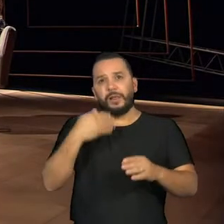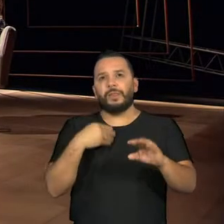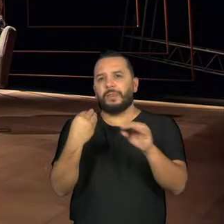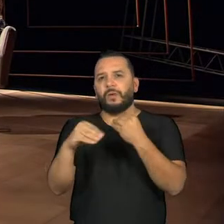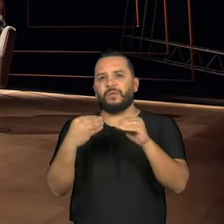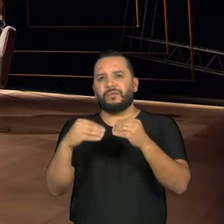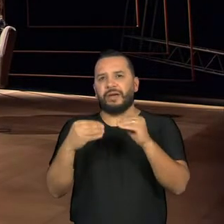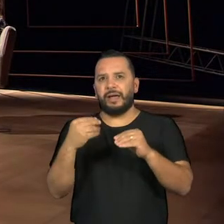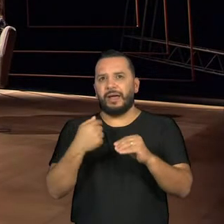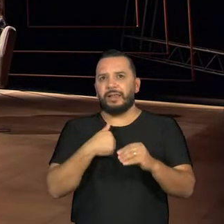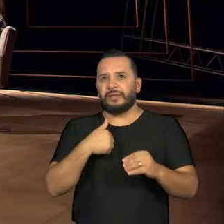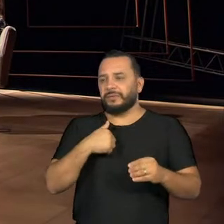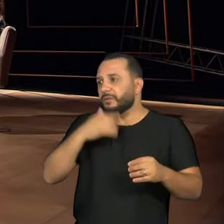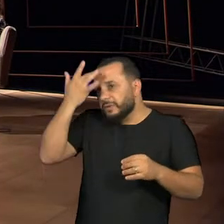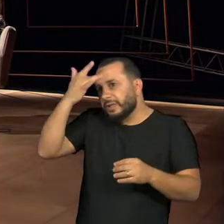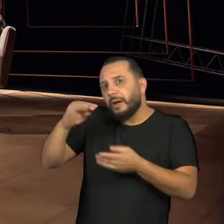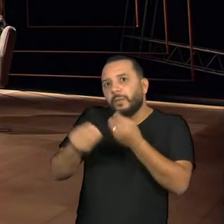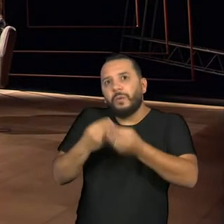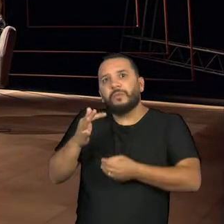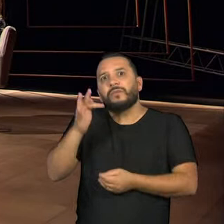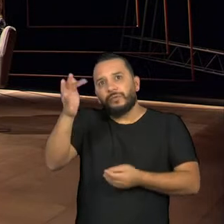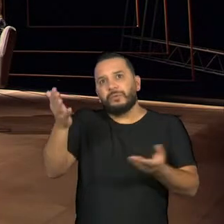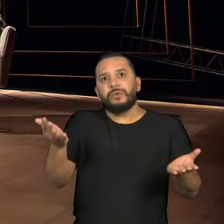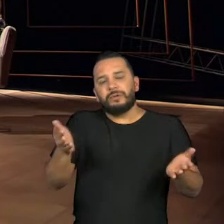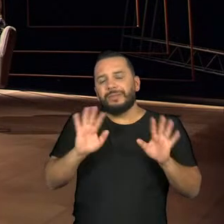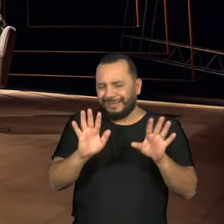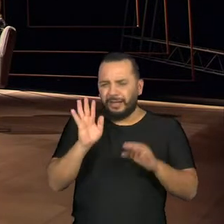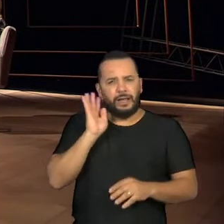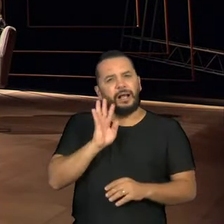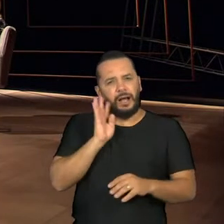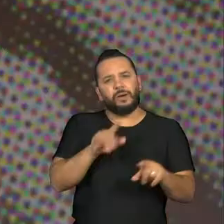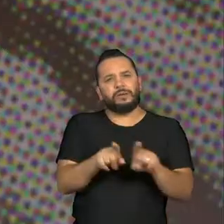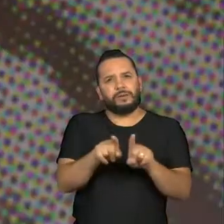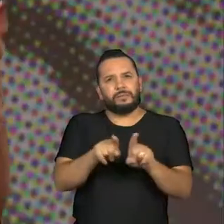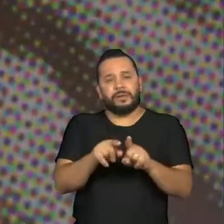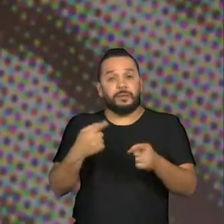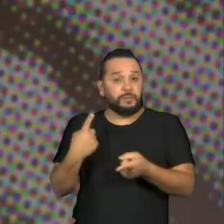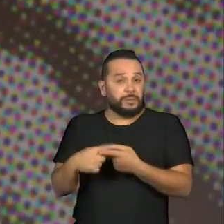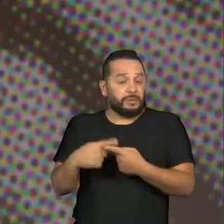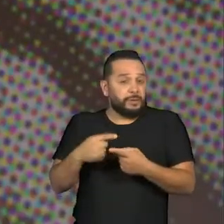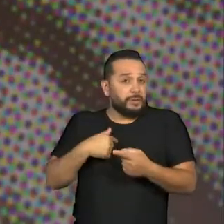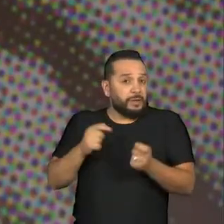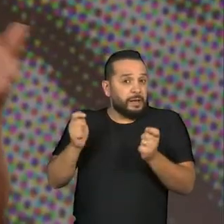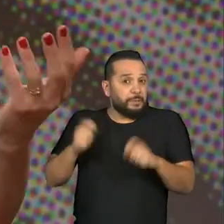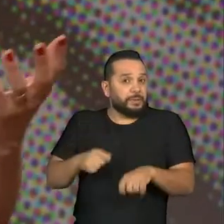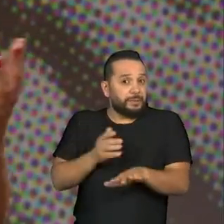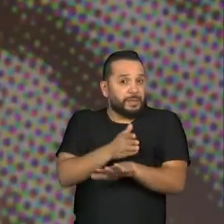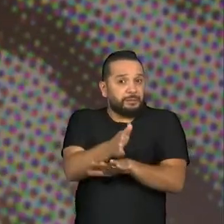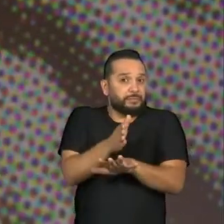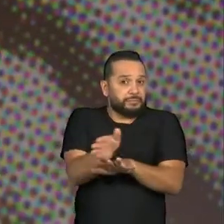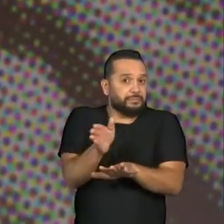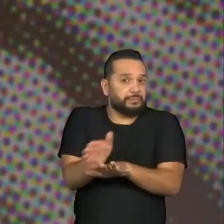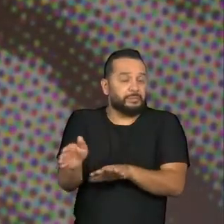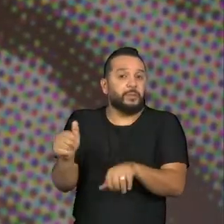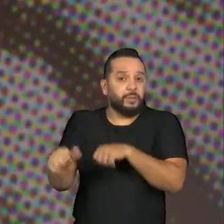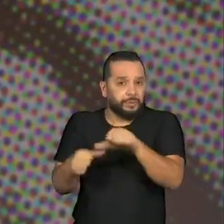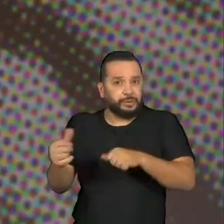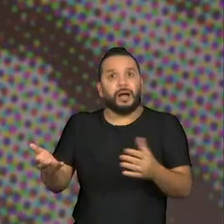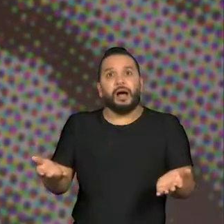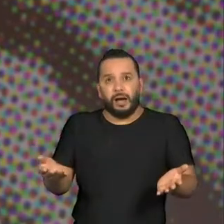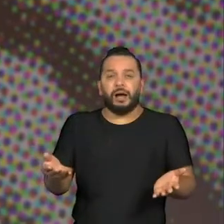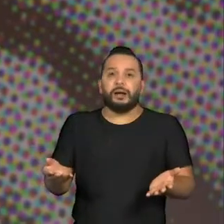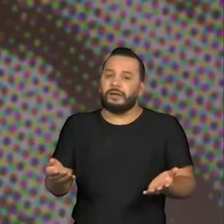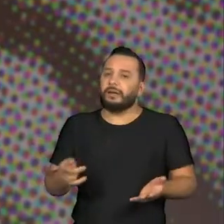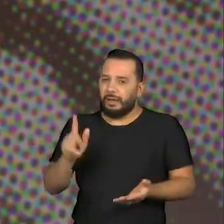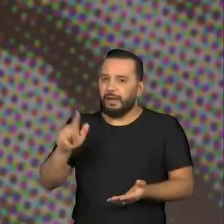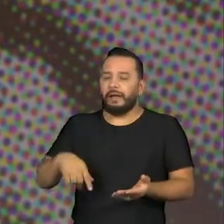deixar uma coisa meio bambinha, que também tem uma graça isso, né? Porque você tem que deixar a possibilidade do seu personagem mudar muito, né? A